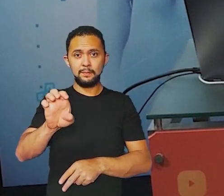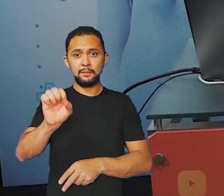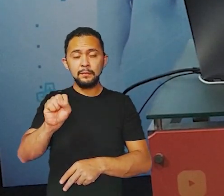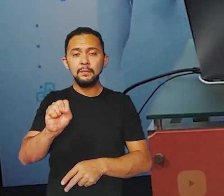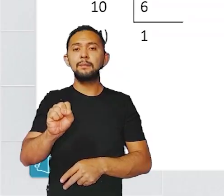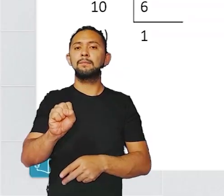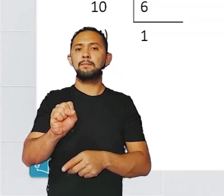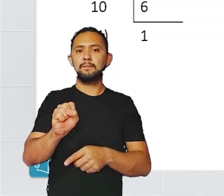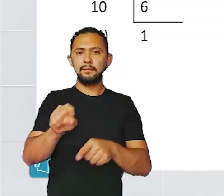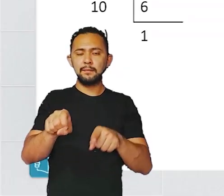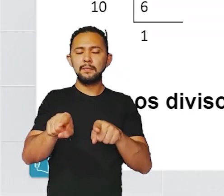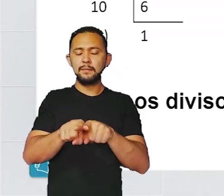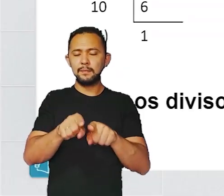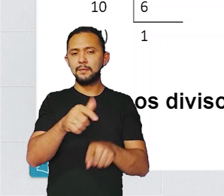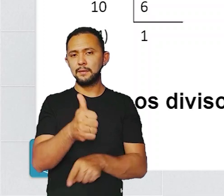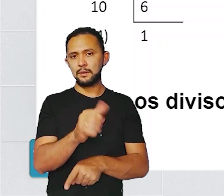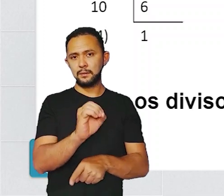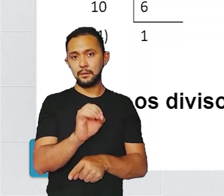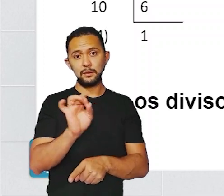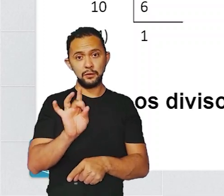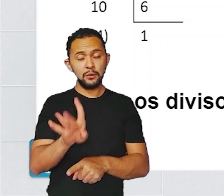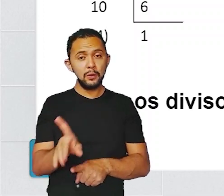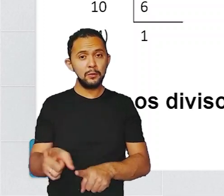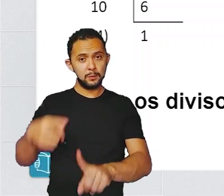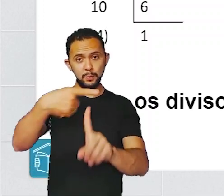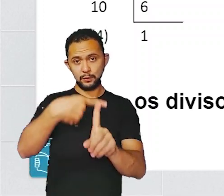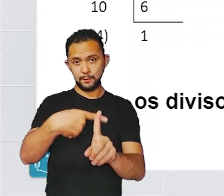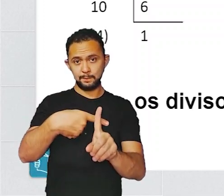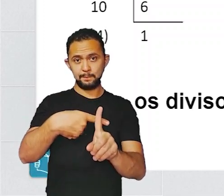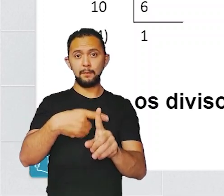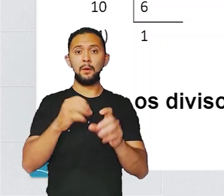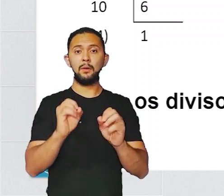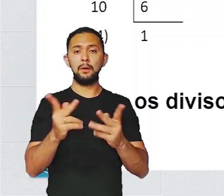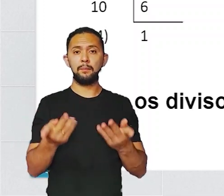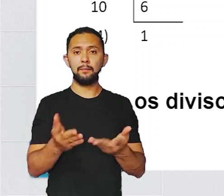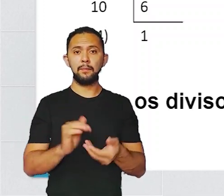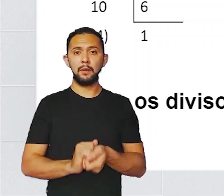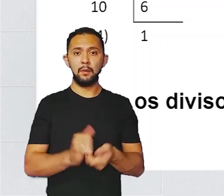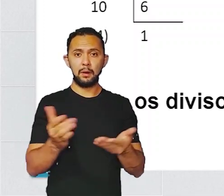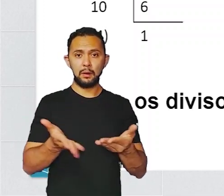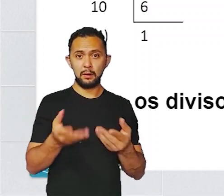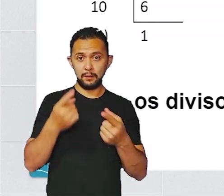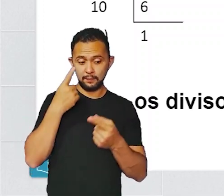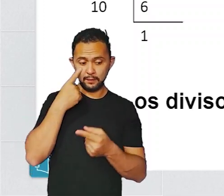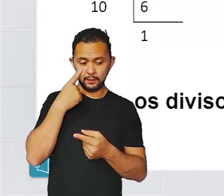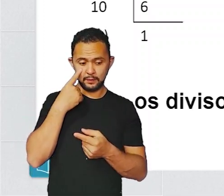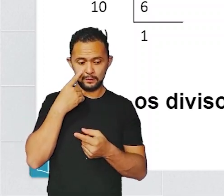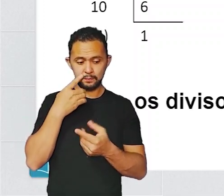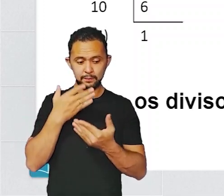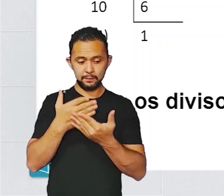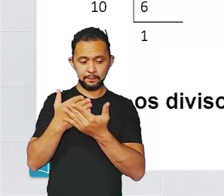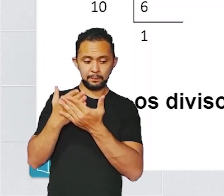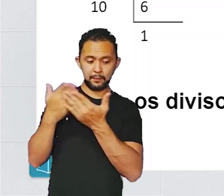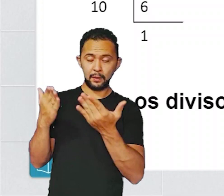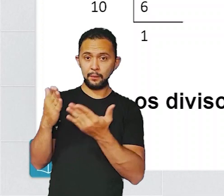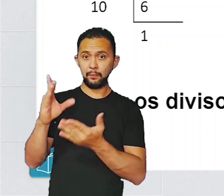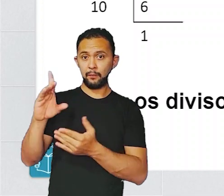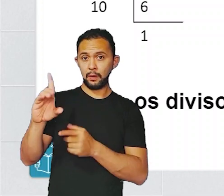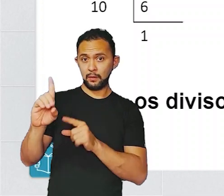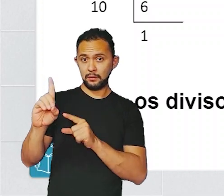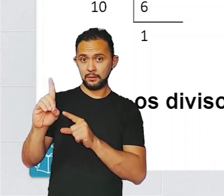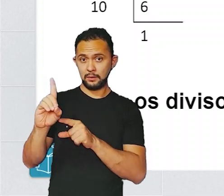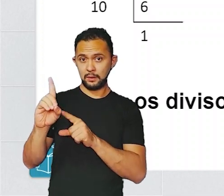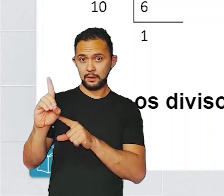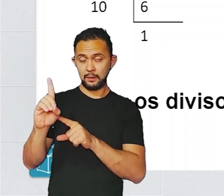10 aí só são os divisores positivos, tá bom? Logo, os divisores positivos, eu coloquei assim, essa notação aqui para vocês,